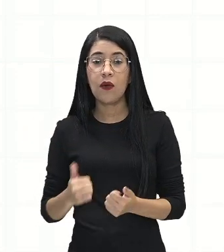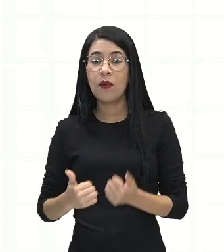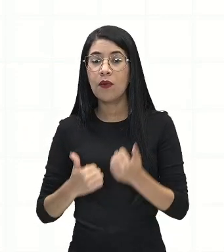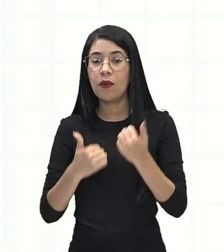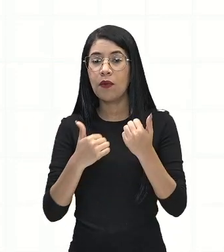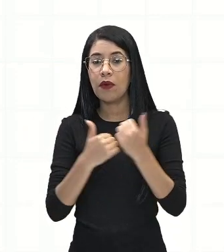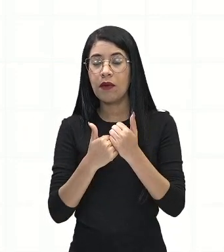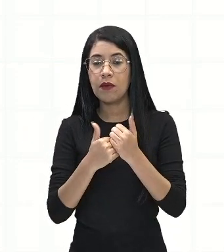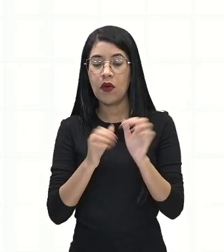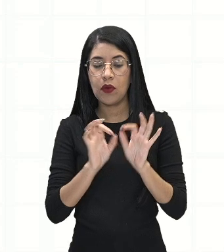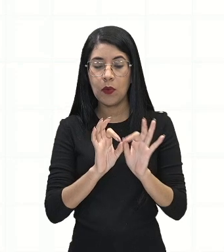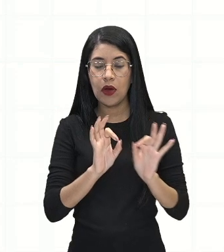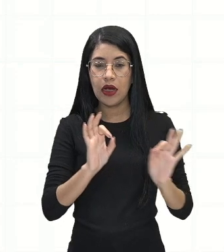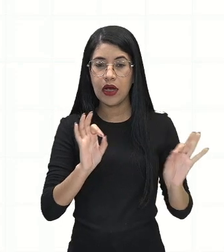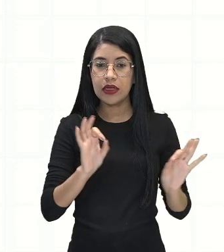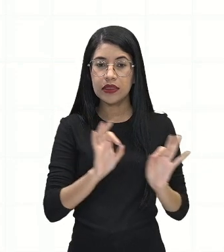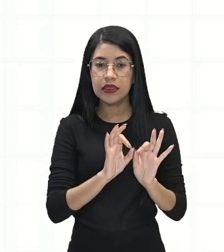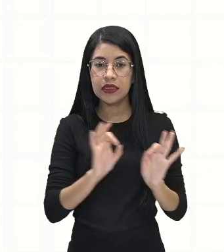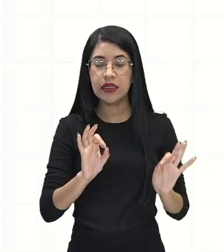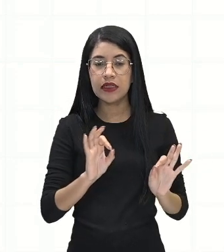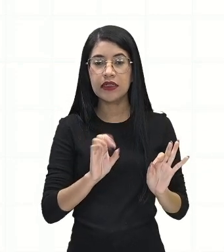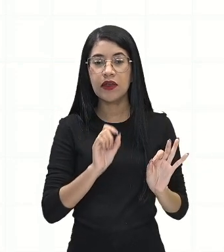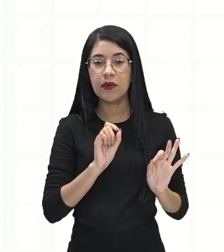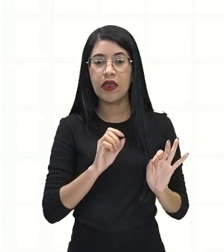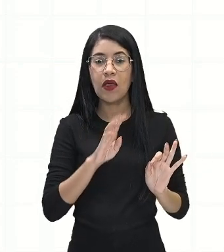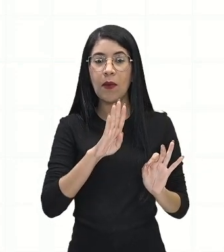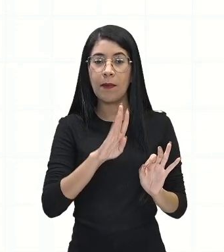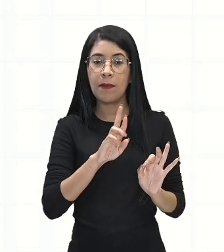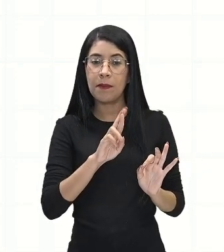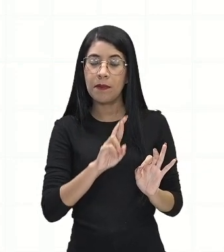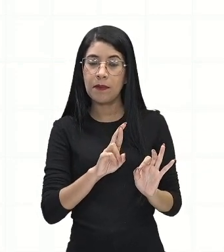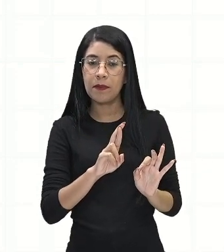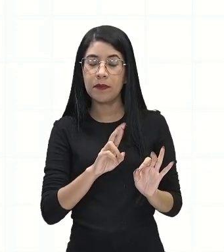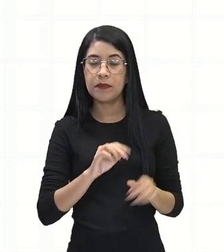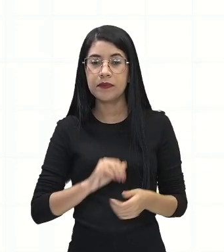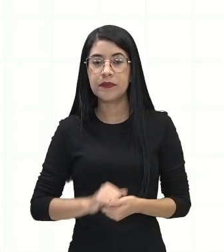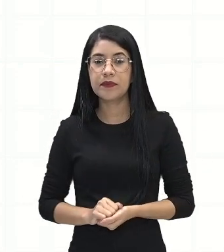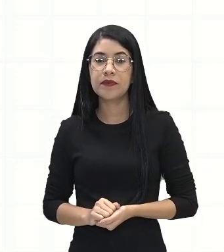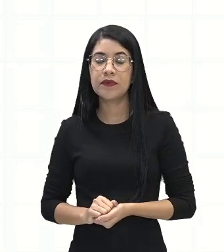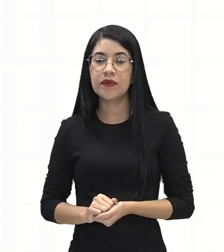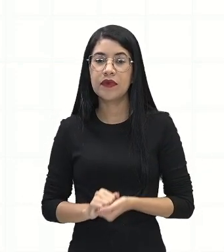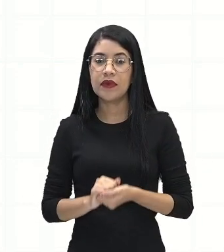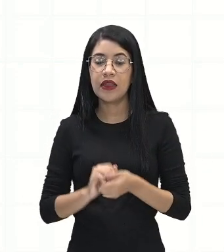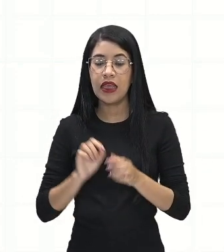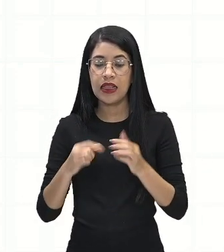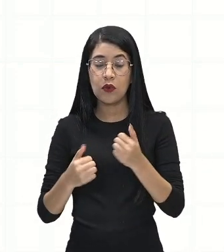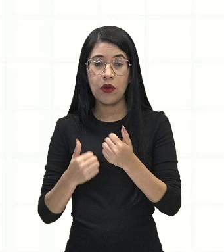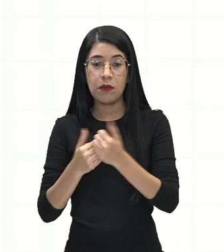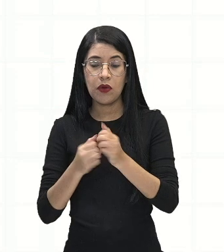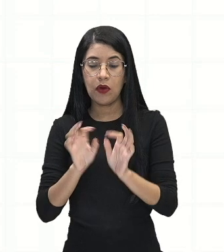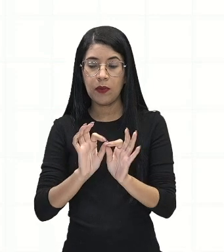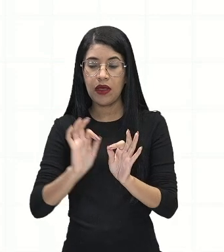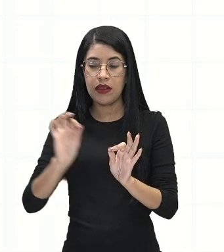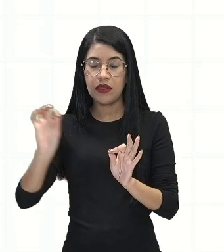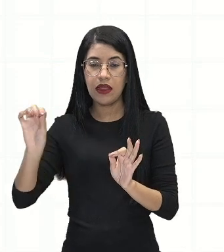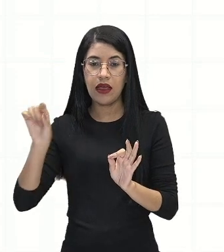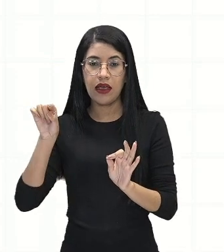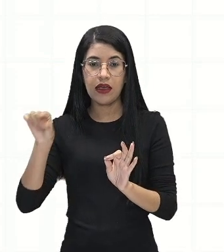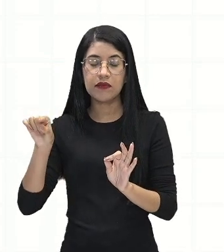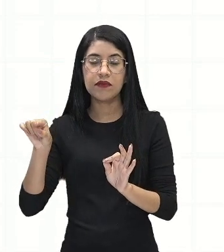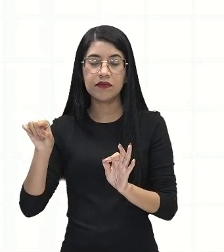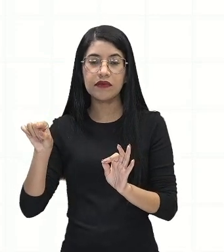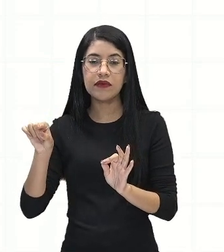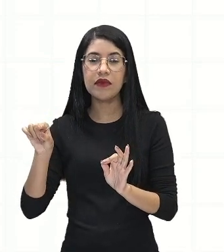apoio até a caixa, nós temos o que chamamos de braço resistente, é o BR. E do ponto de apoio até onde vai